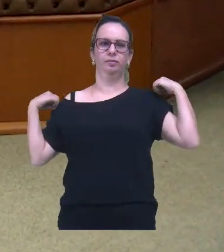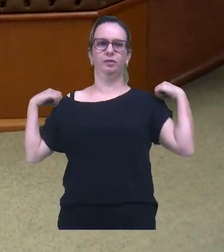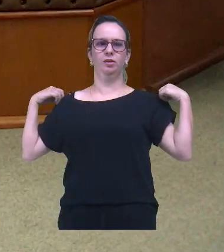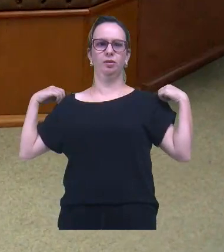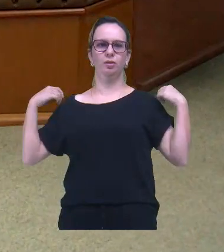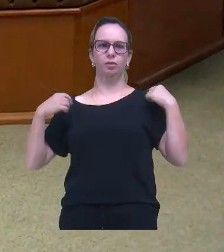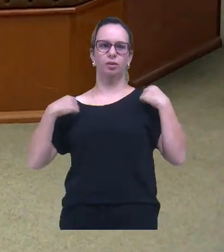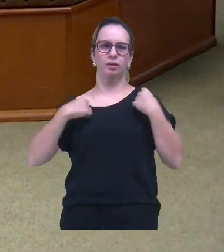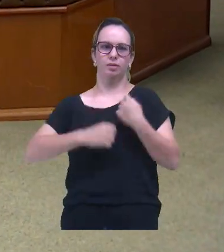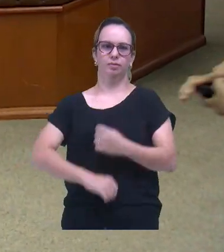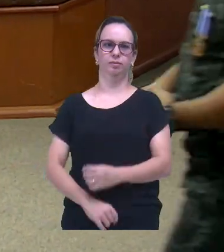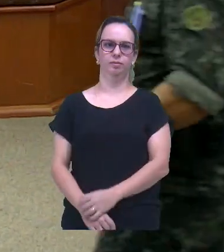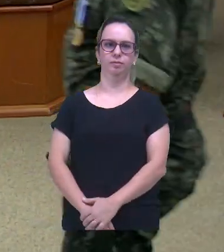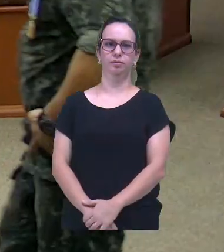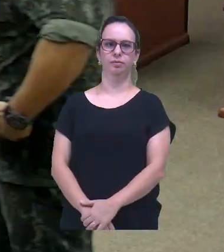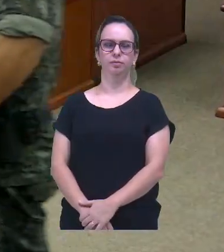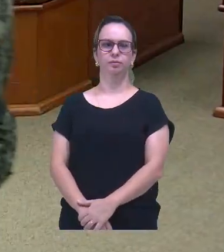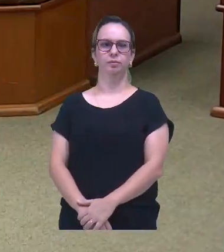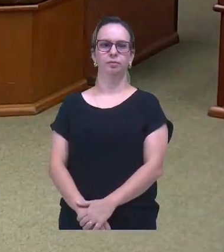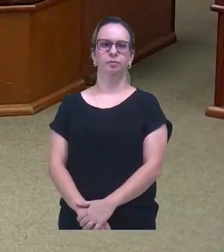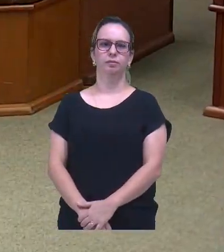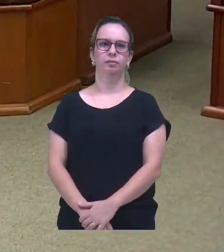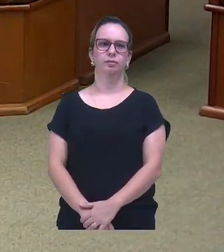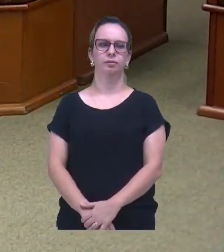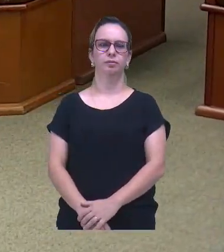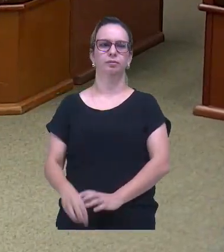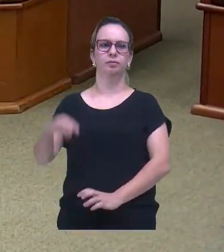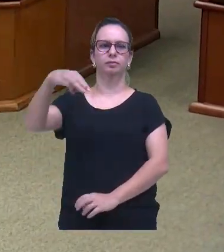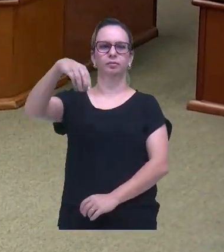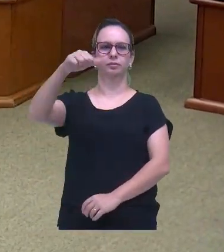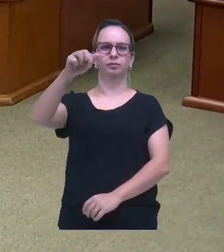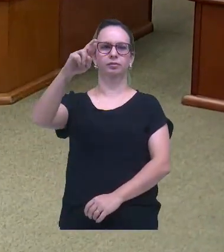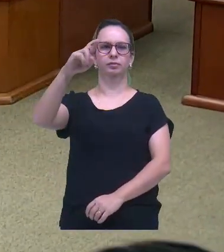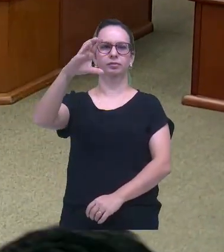Da Polícia Civil, Dr. Marcelo Armstrong Nunes, por favor.